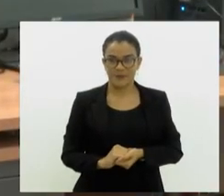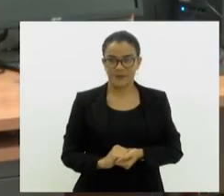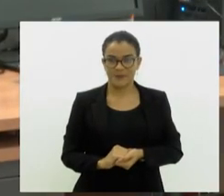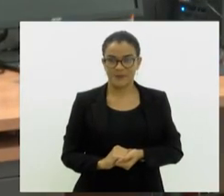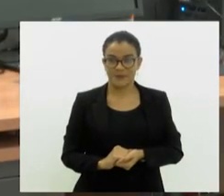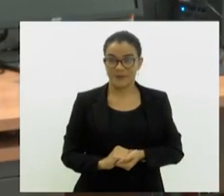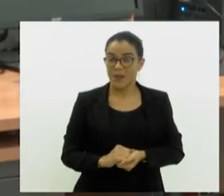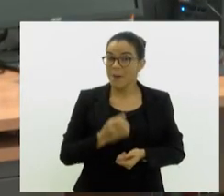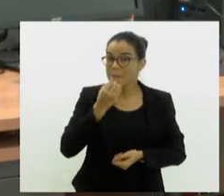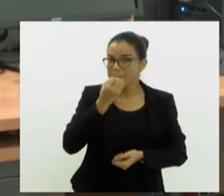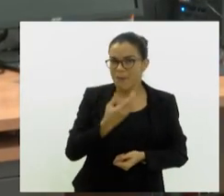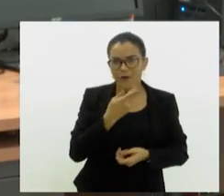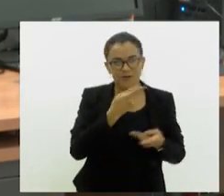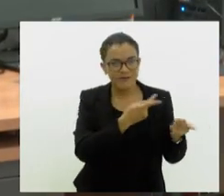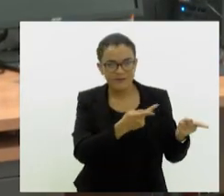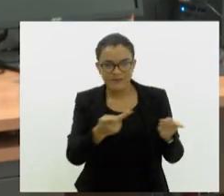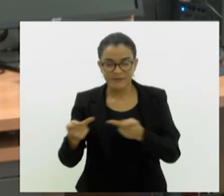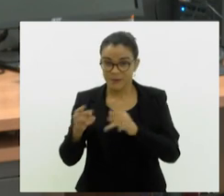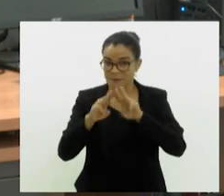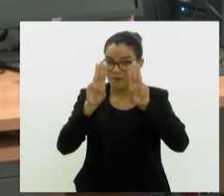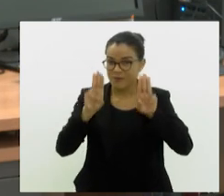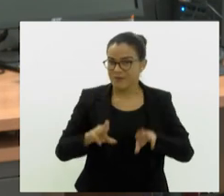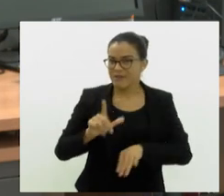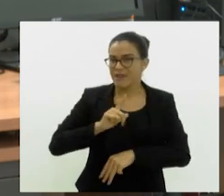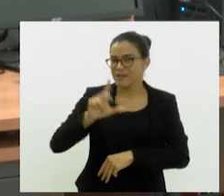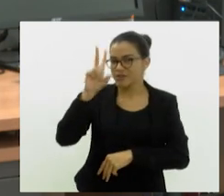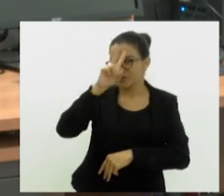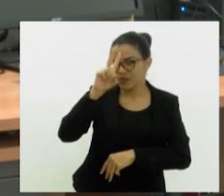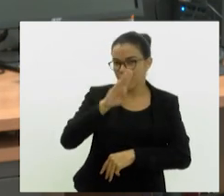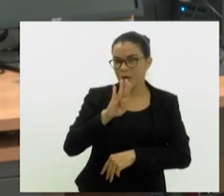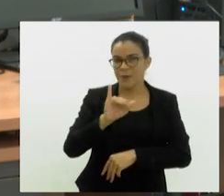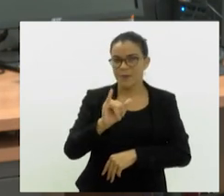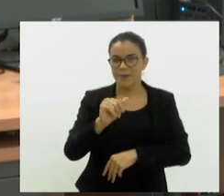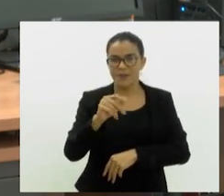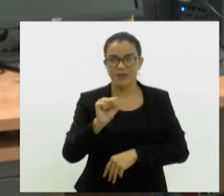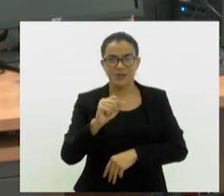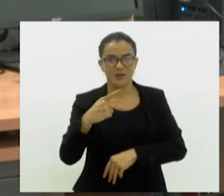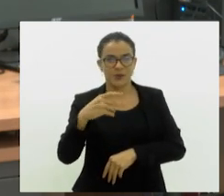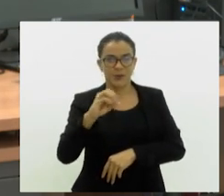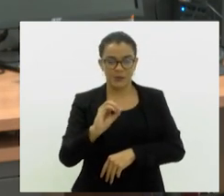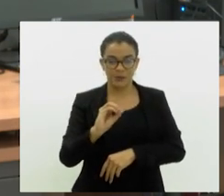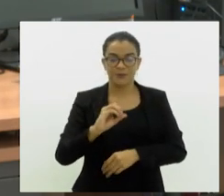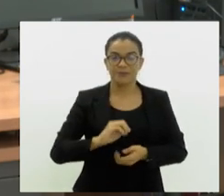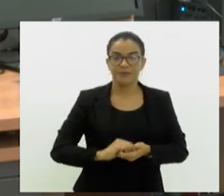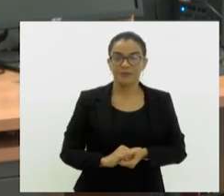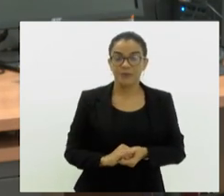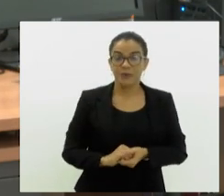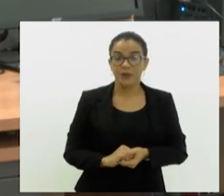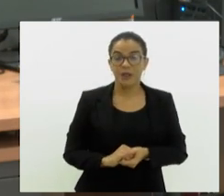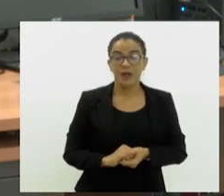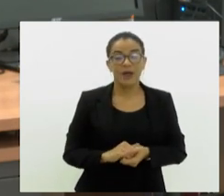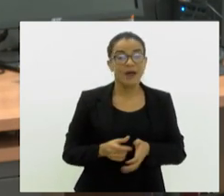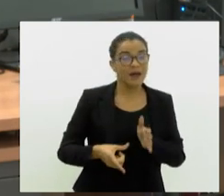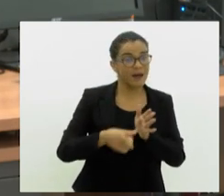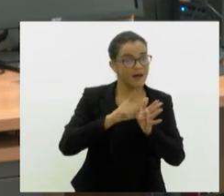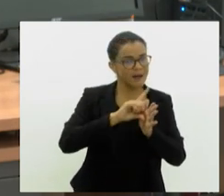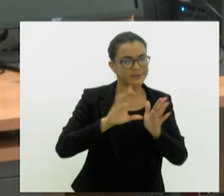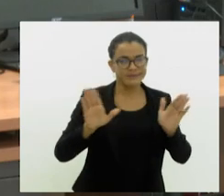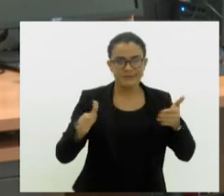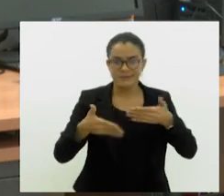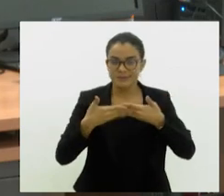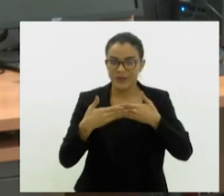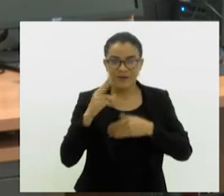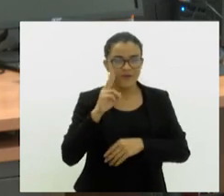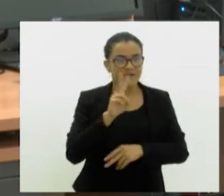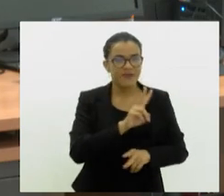E vale muito a pena visitar esse museu, porque tem a história também do Bispo do Rosário, muito interessante. Bom, antes de encerrar o jornal de hoje, a gente vai dar